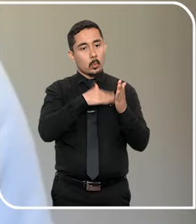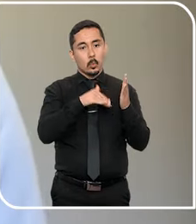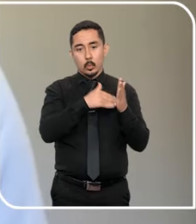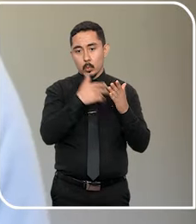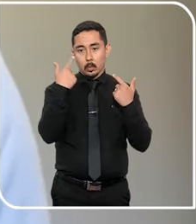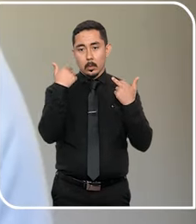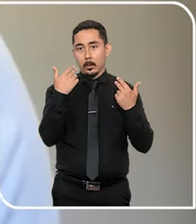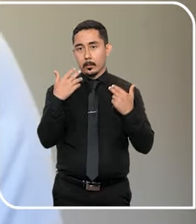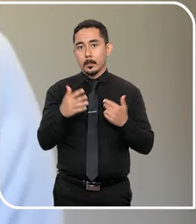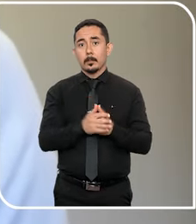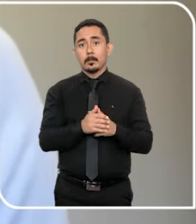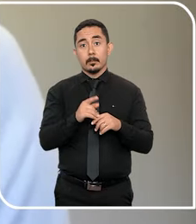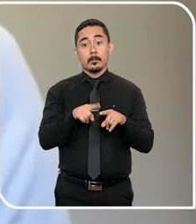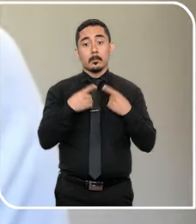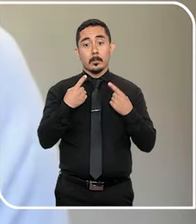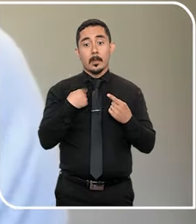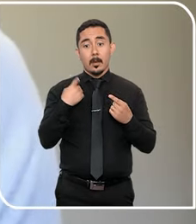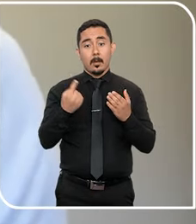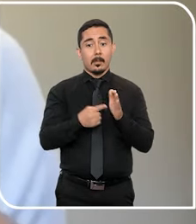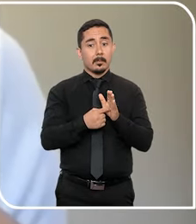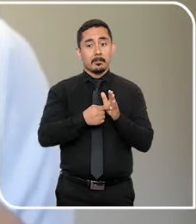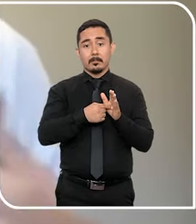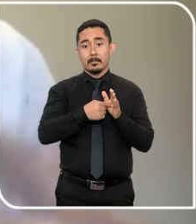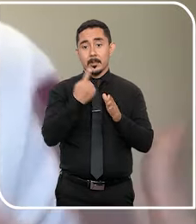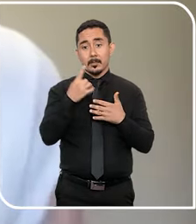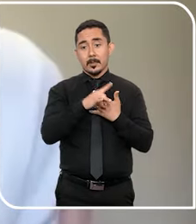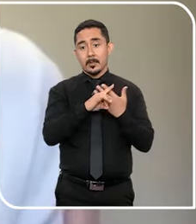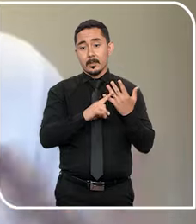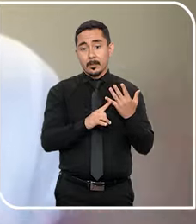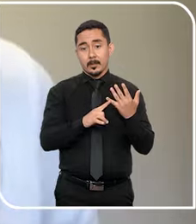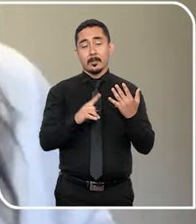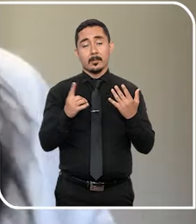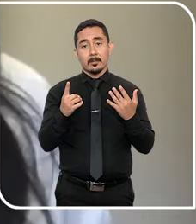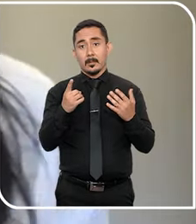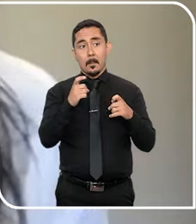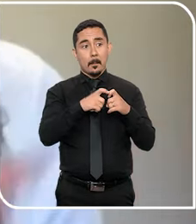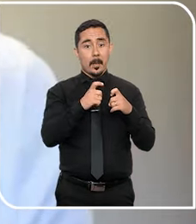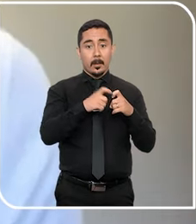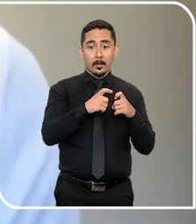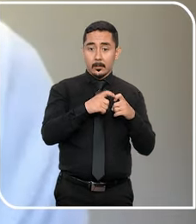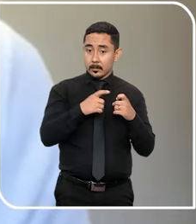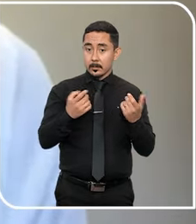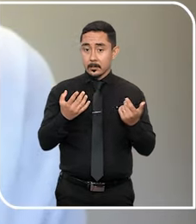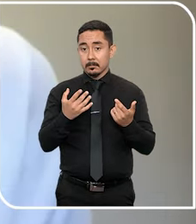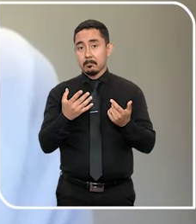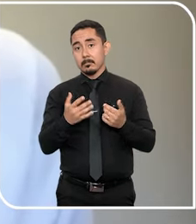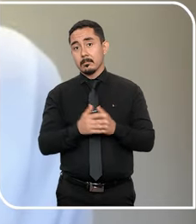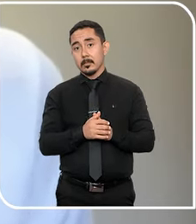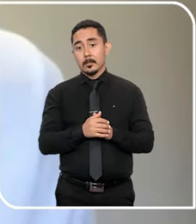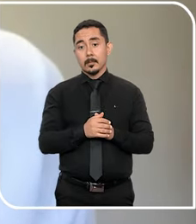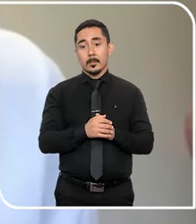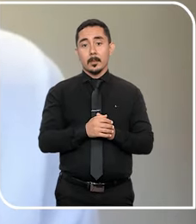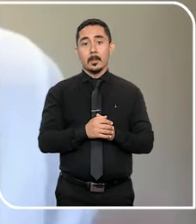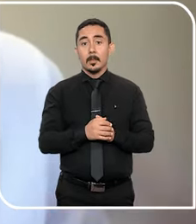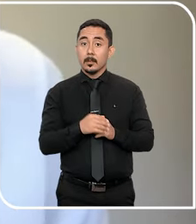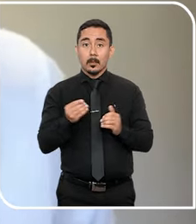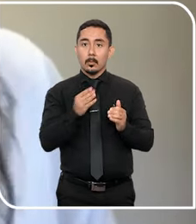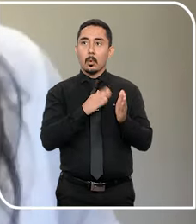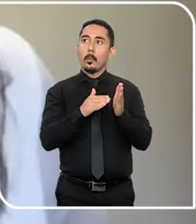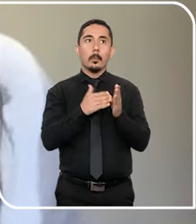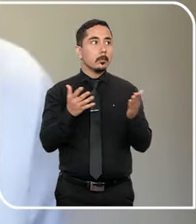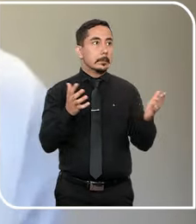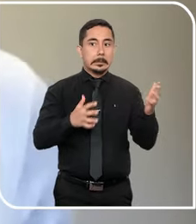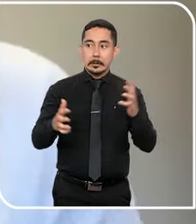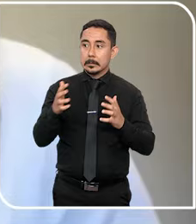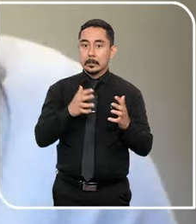seguisse o currículo habitual entendeu eu fui acho que talvez a primeira aluna com deficiência a fazer medicina Então ninguém